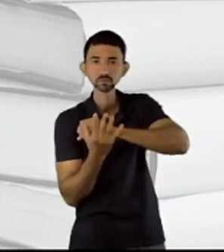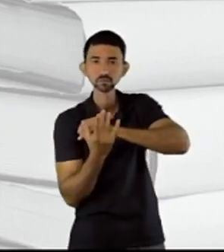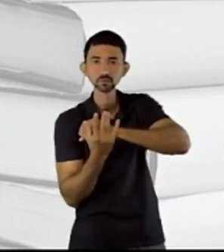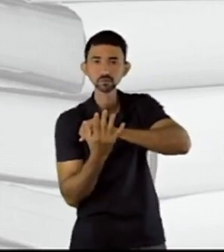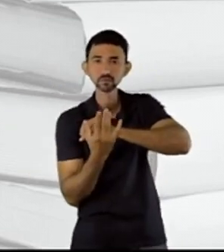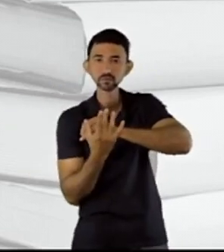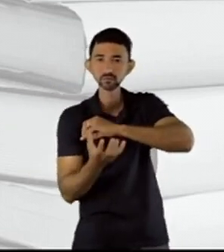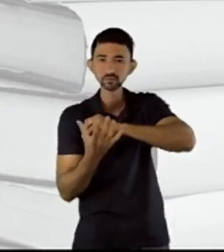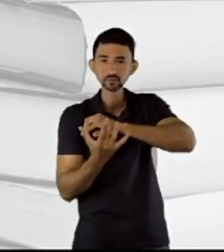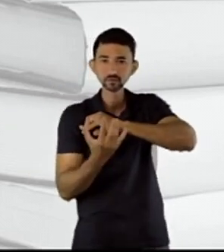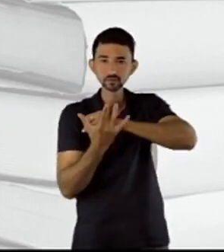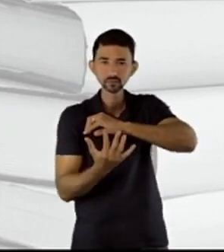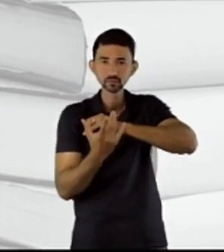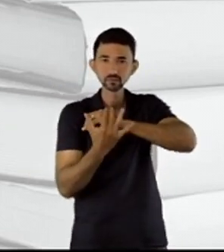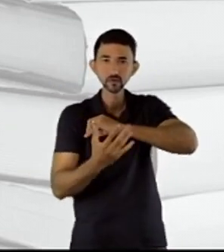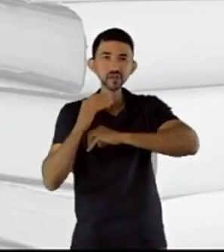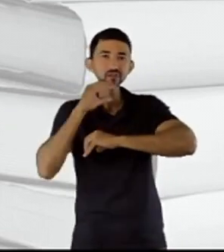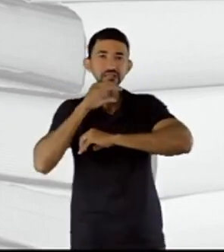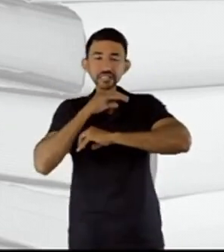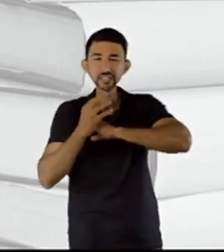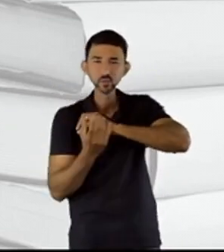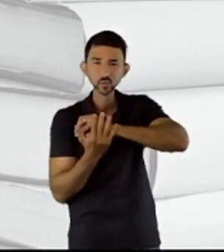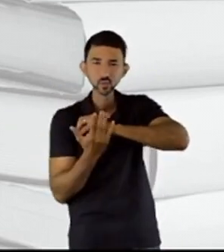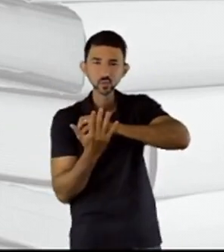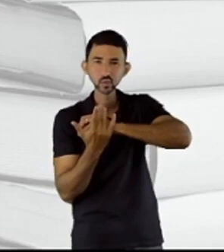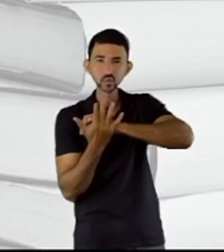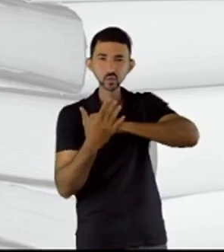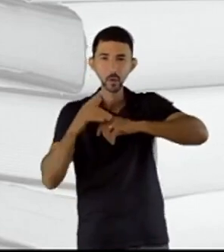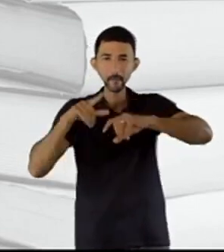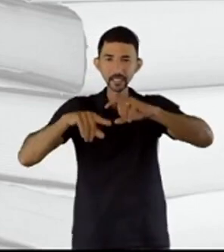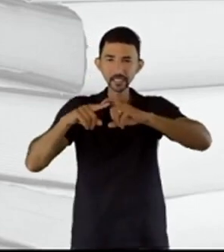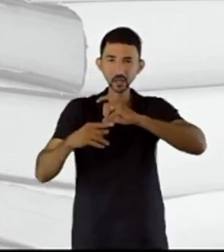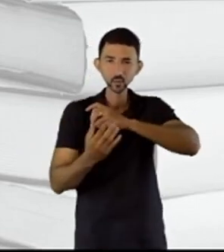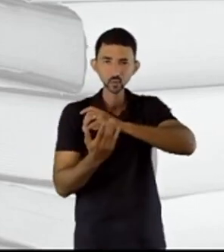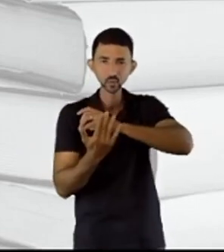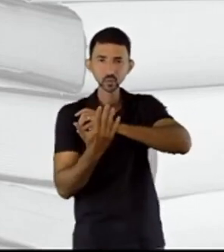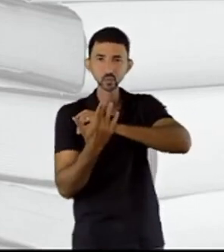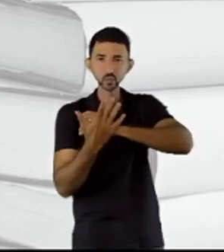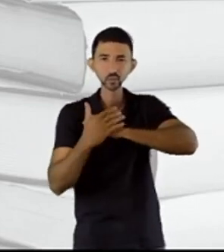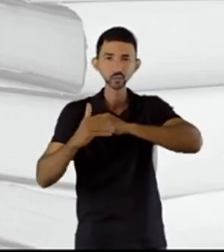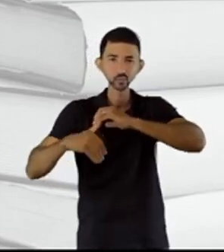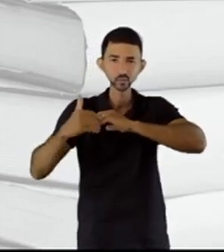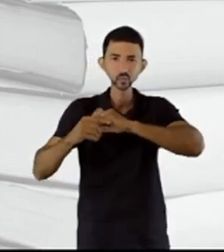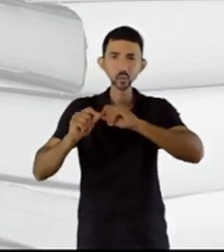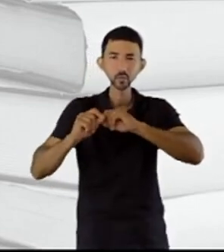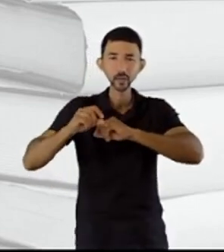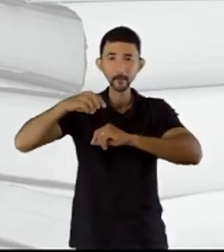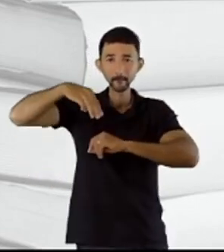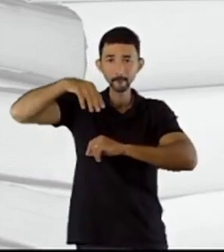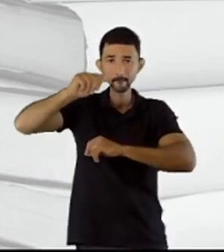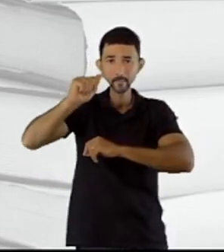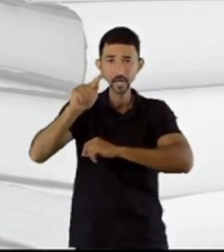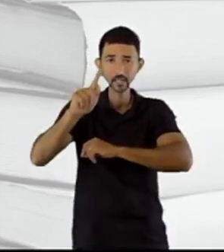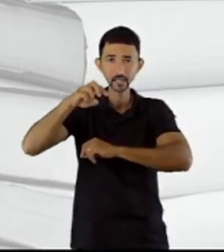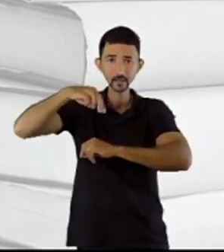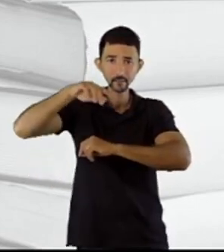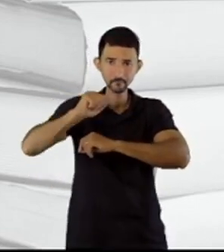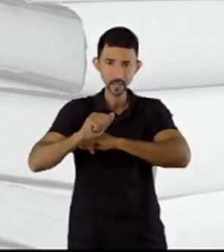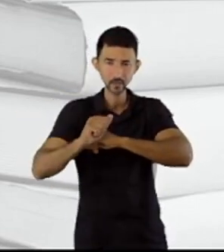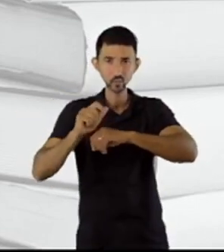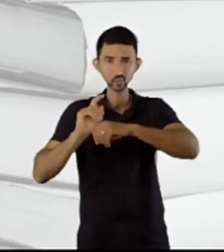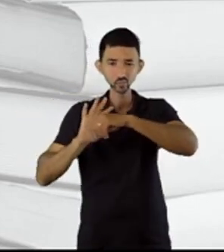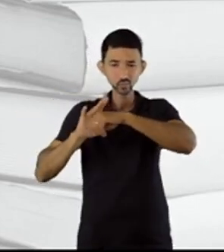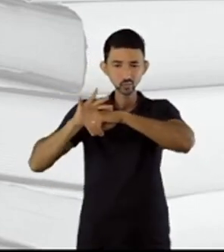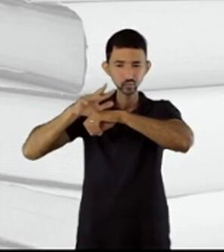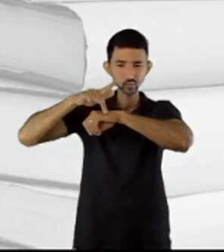e extremamente quente, que nós vamos conhecer depois, né, como o magma, né, ou a